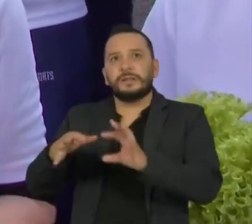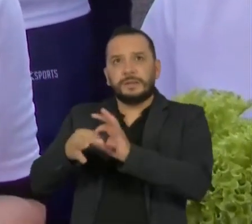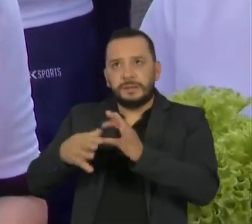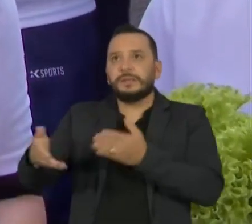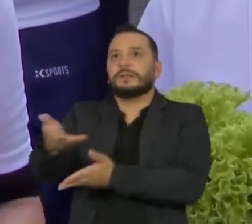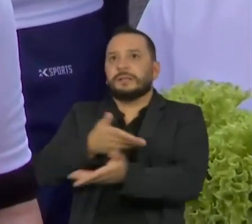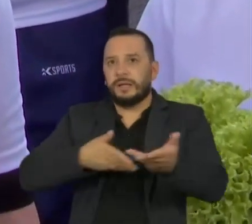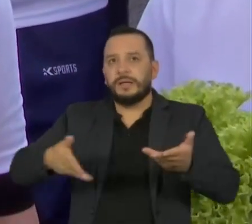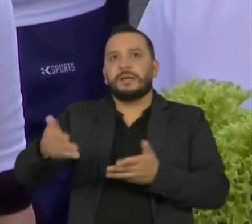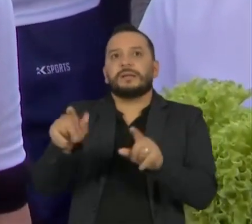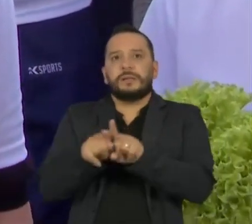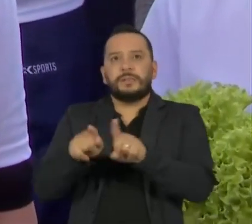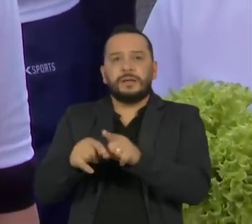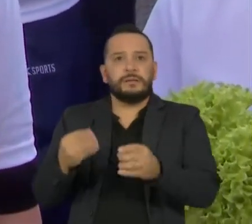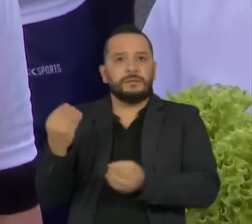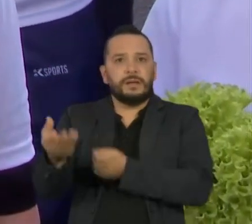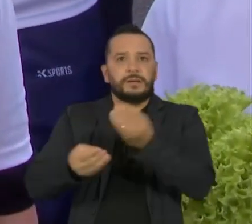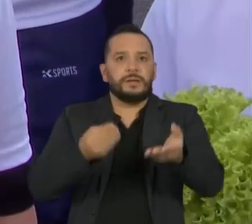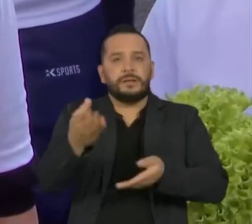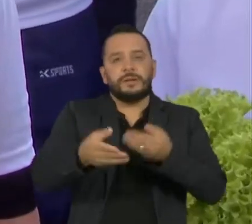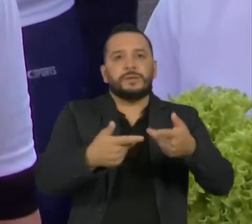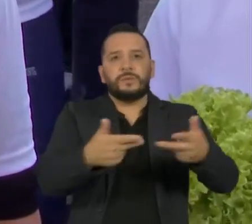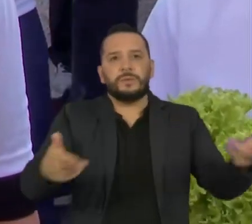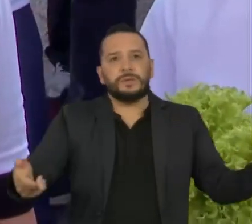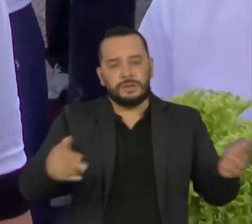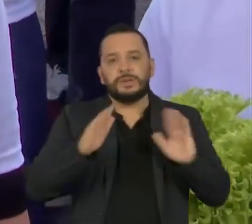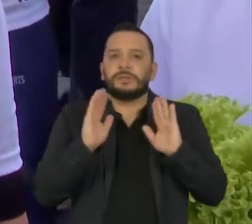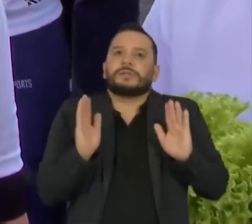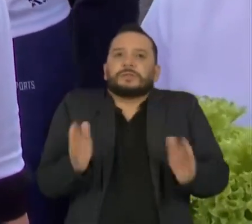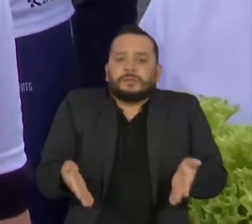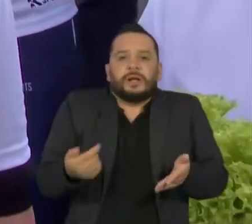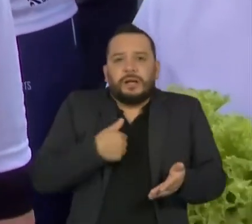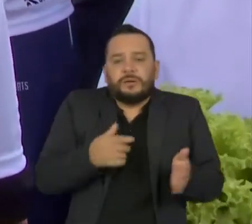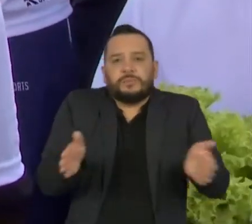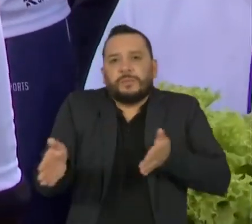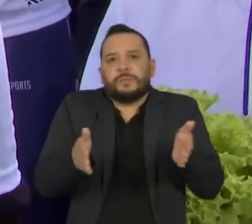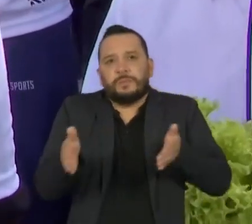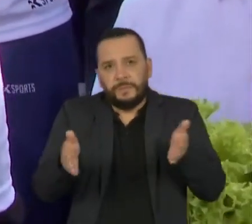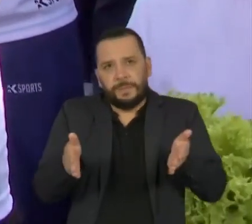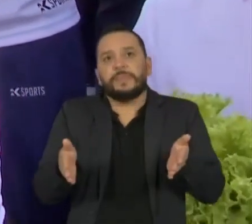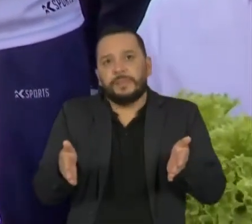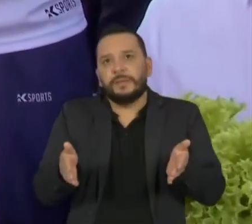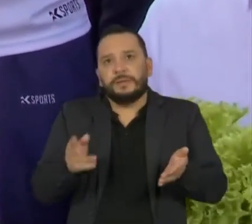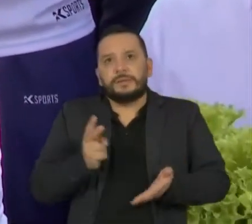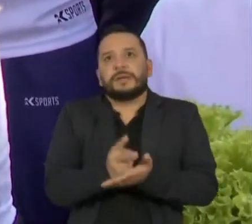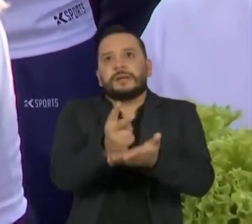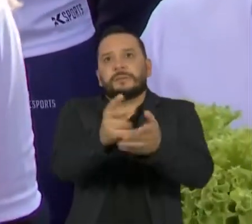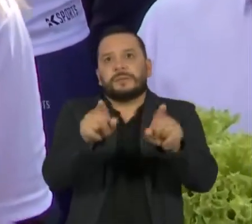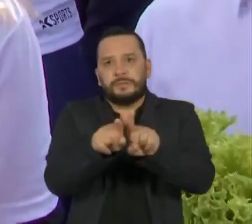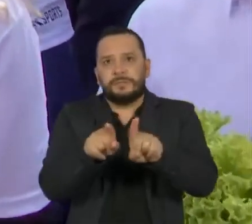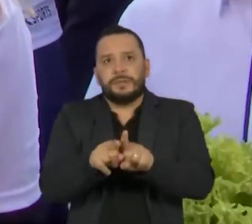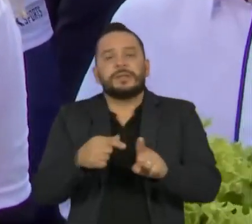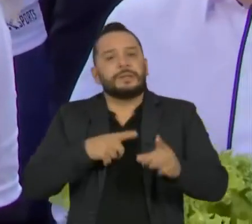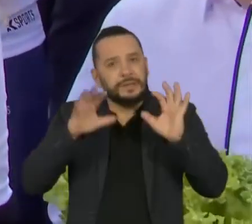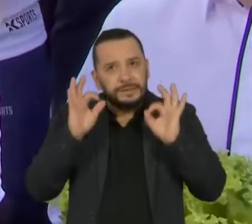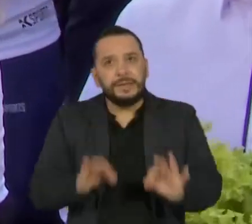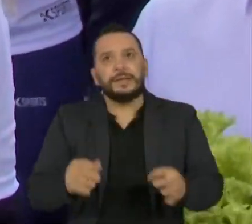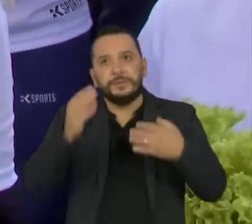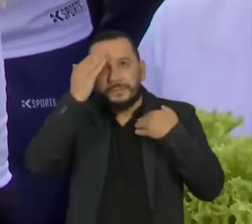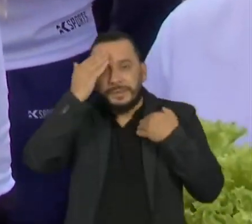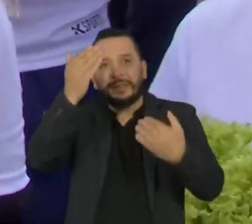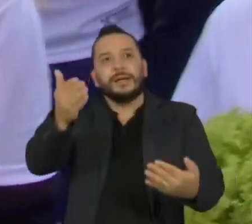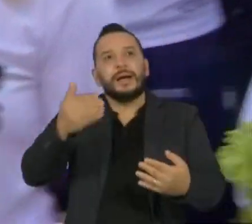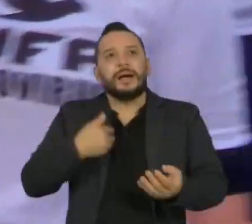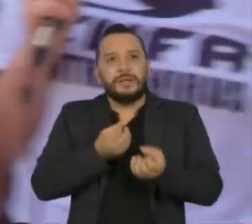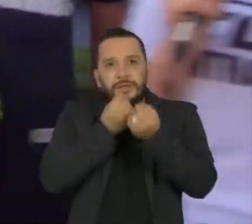que façam suas doações, que as pessoas sejam solidárias no momento que estamos passando e por que não sempre, né? Tá certo, muito obrigada pelas